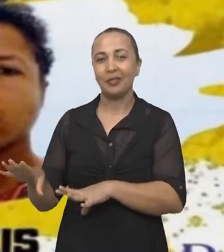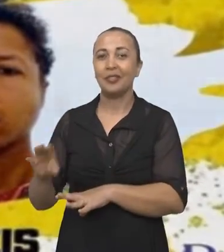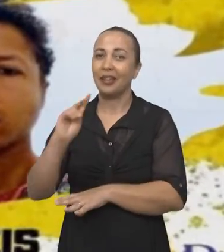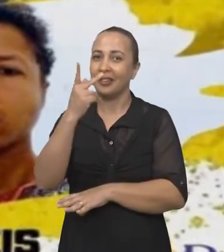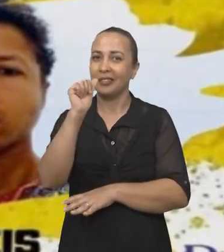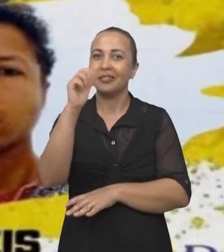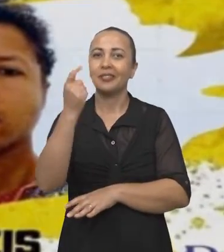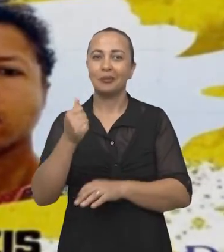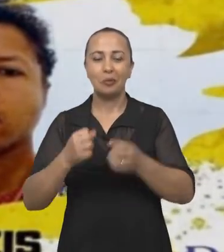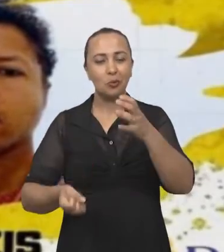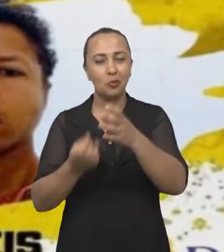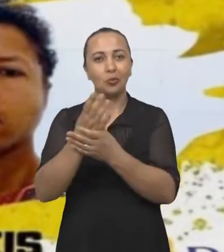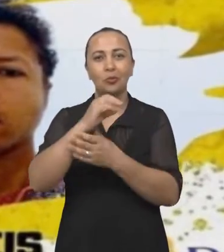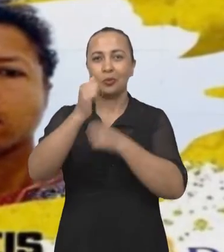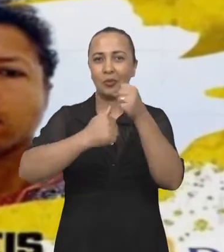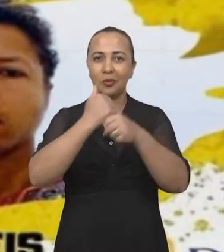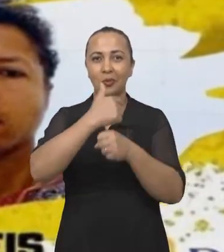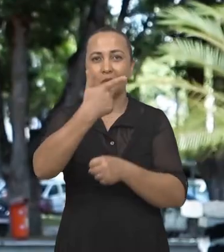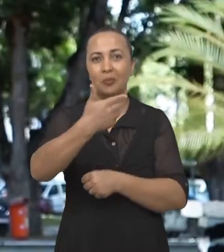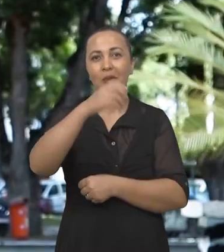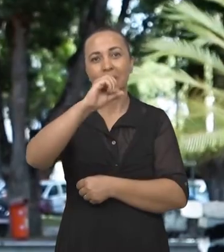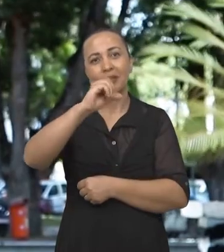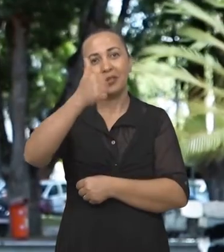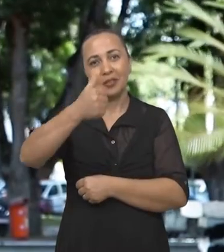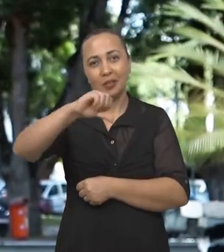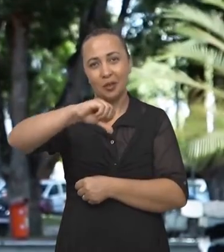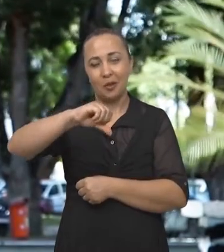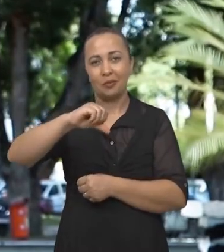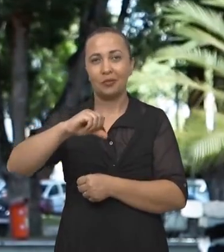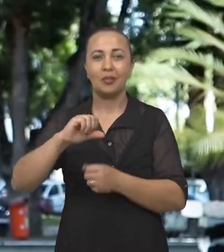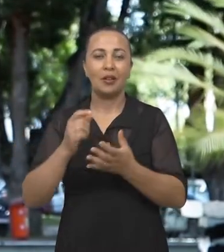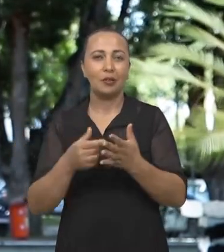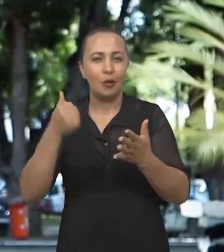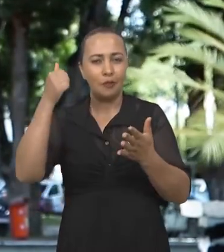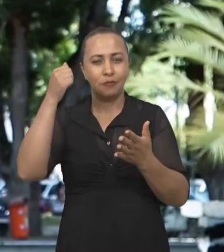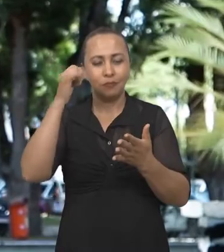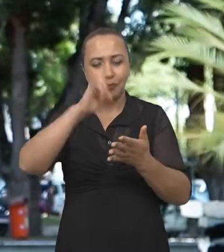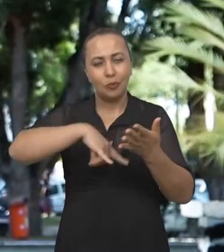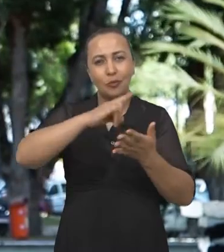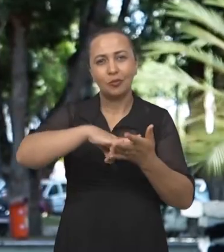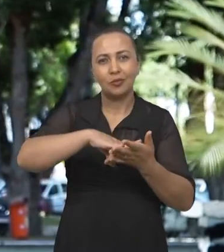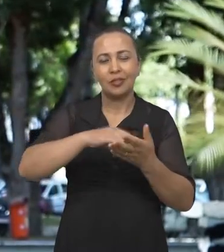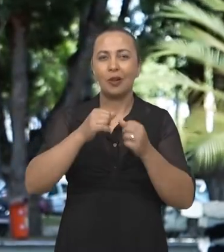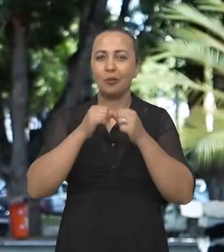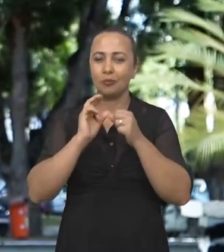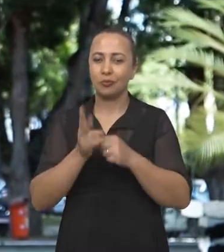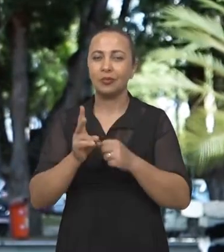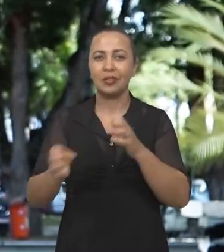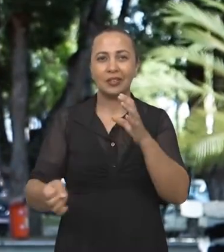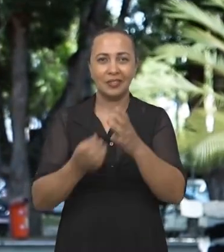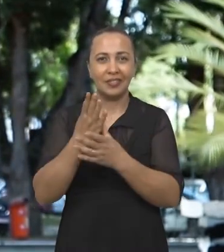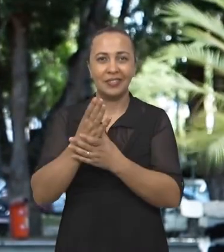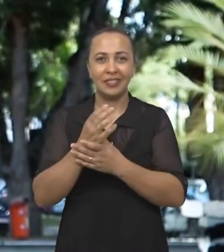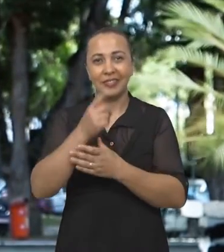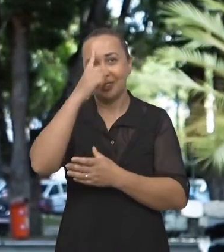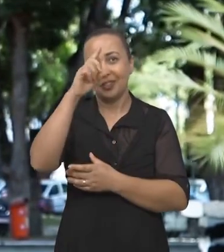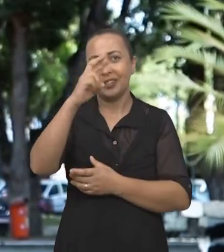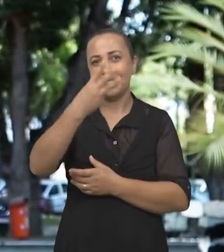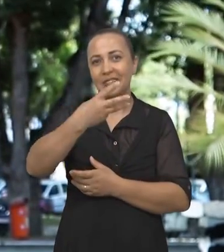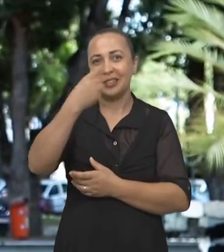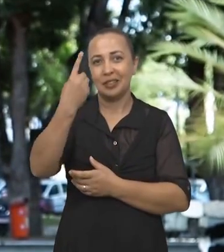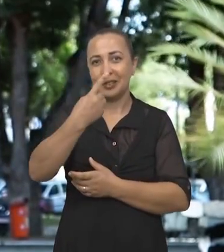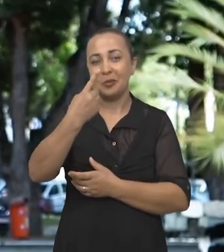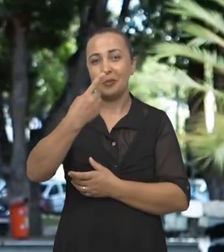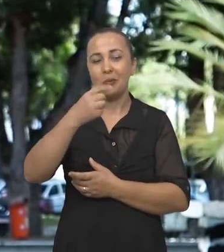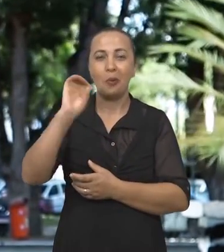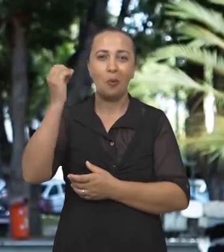ele surge lá em 2019, quando ele é oficializado assim, né, burocraticamente, ele nasce assim 31 de outubro